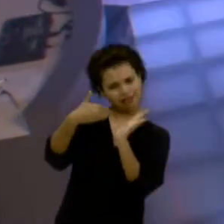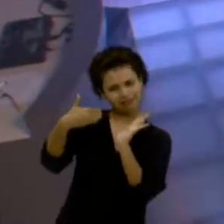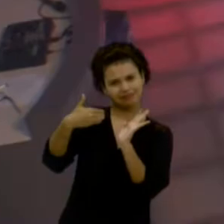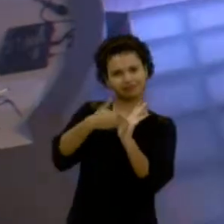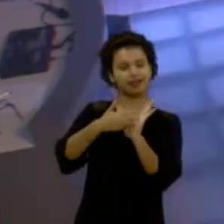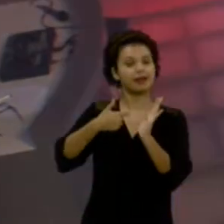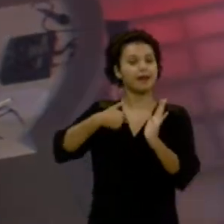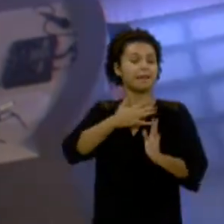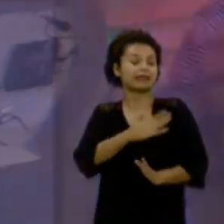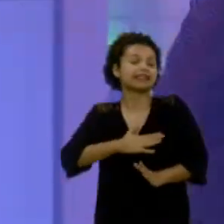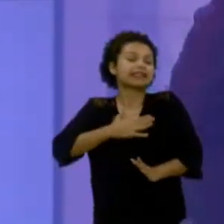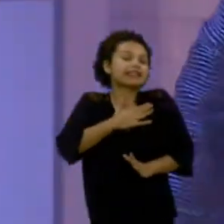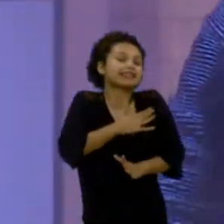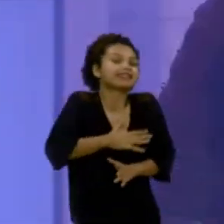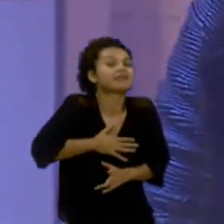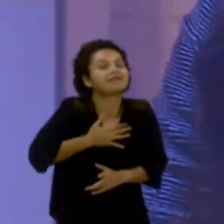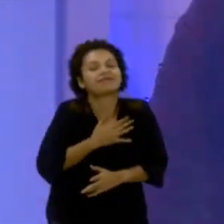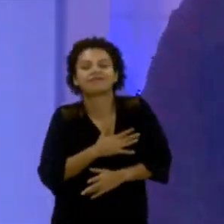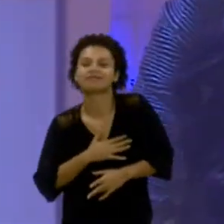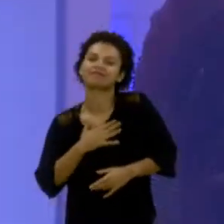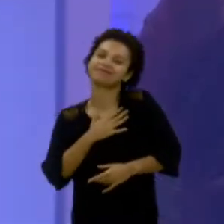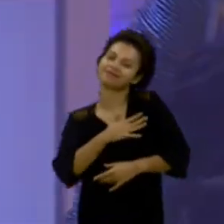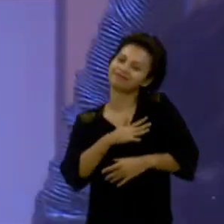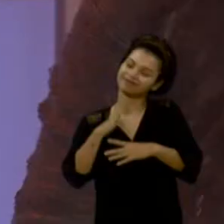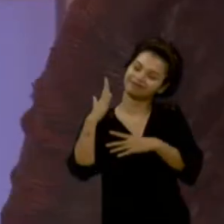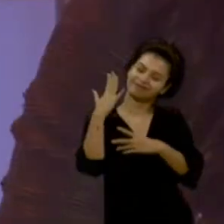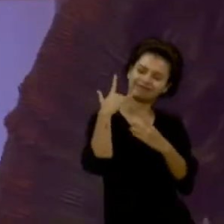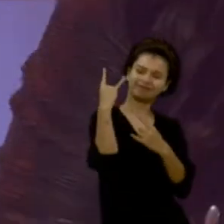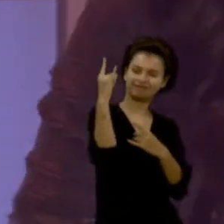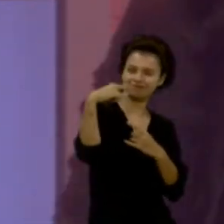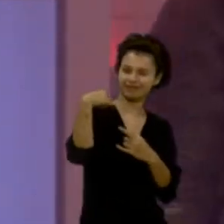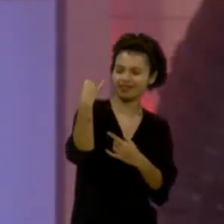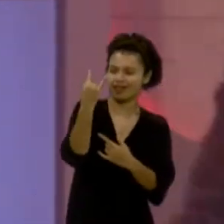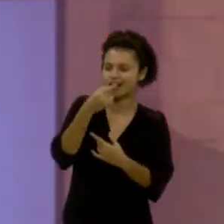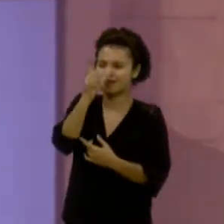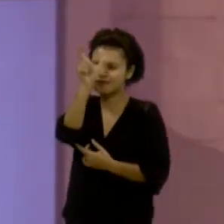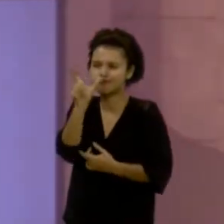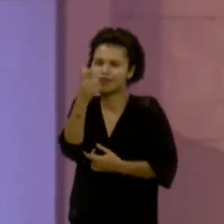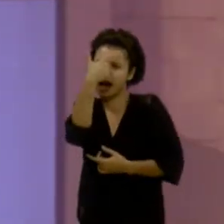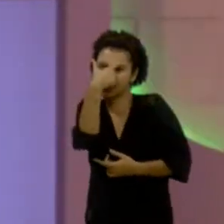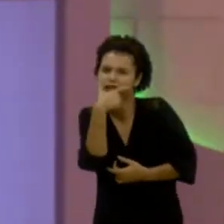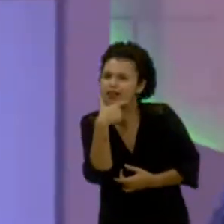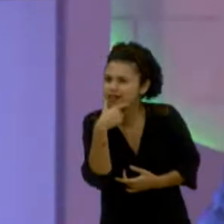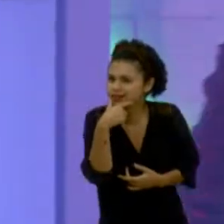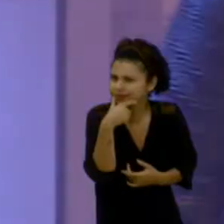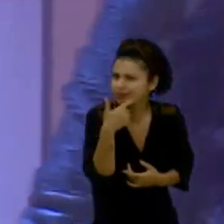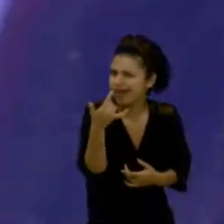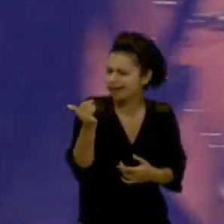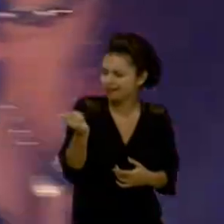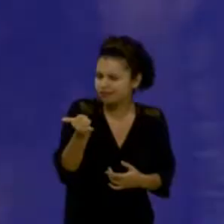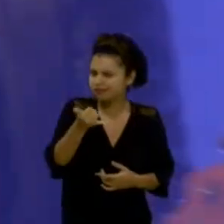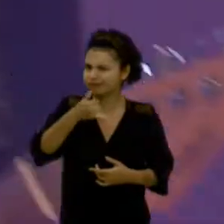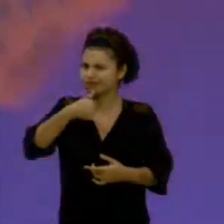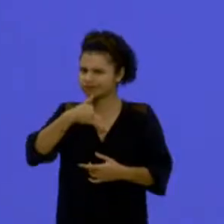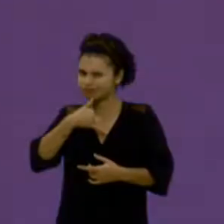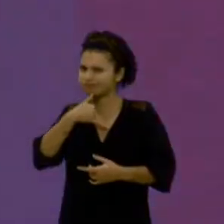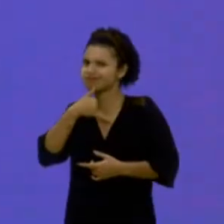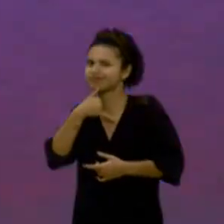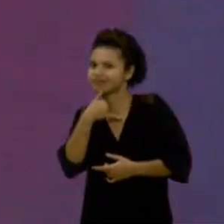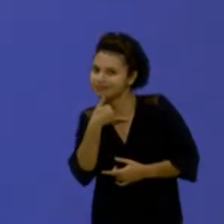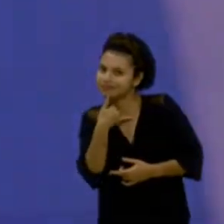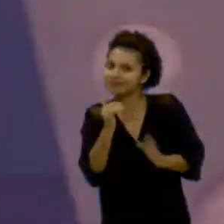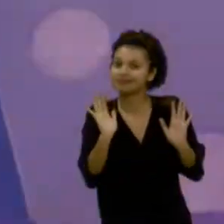me agradar. Essa tua cara de anemia. Ninguém